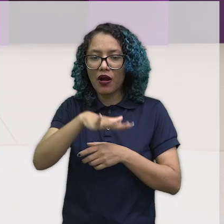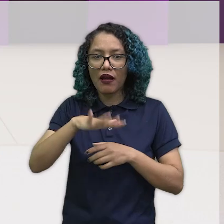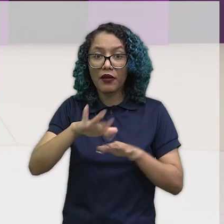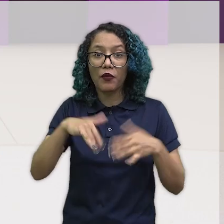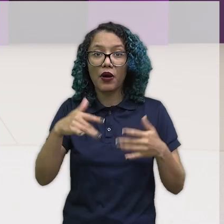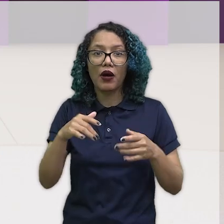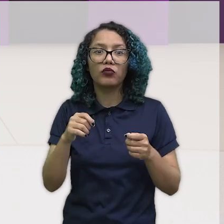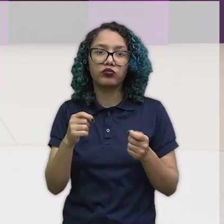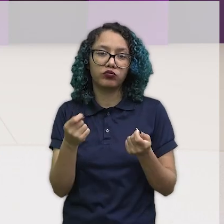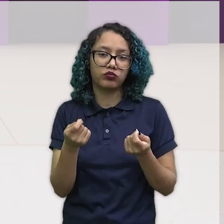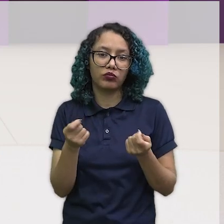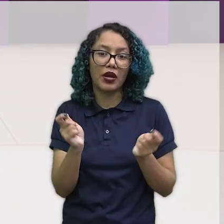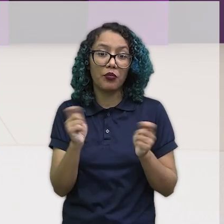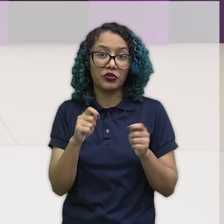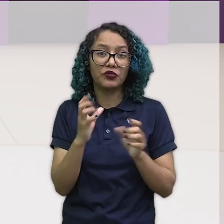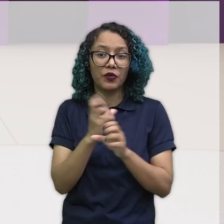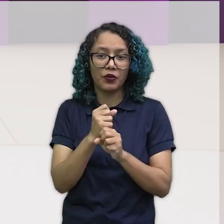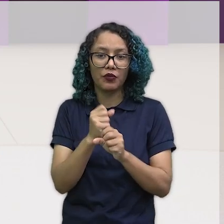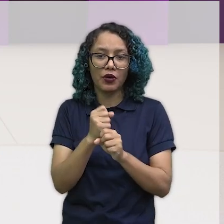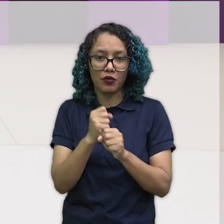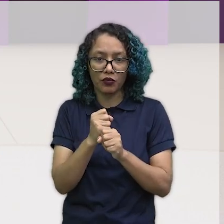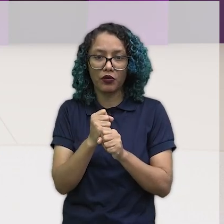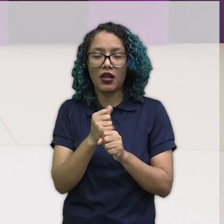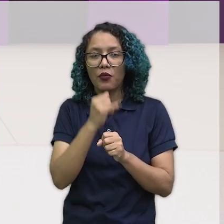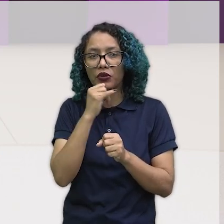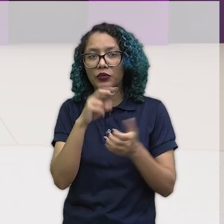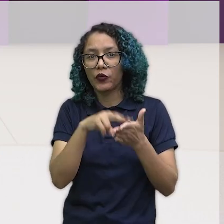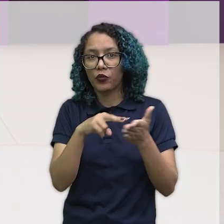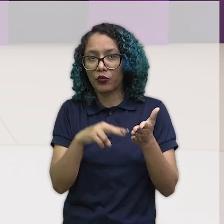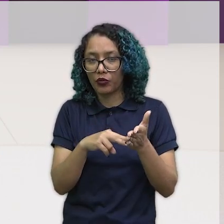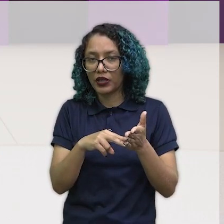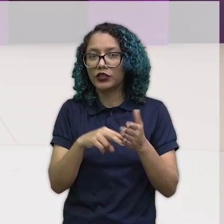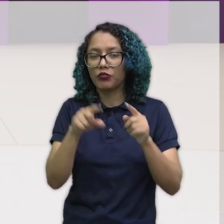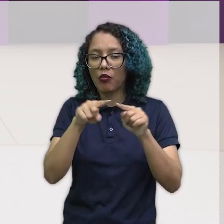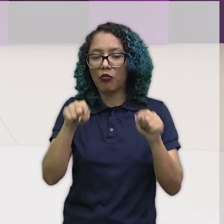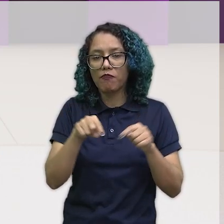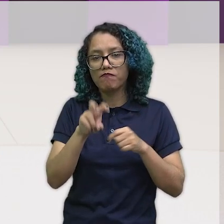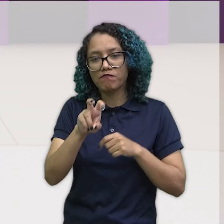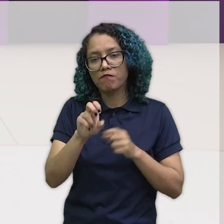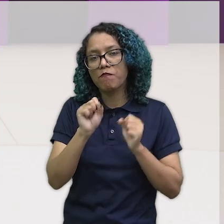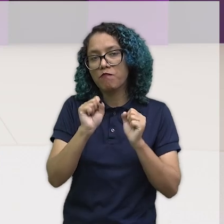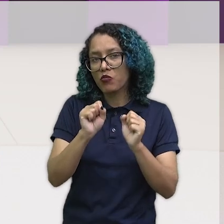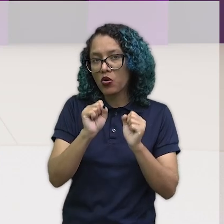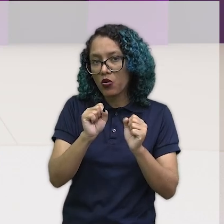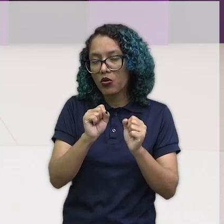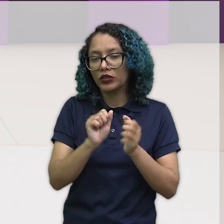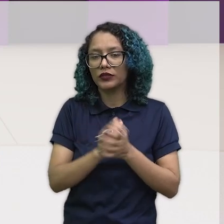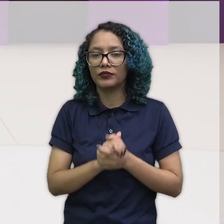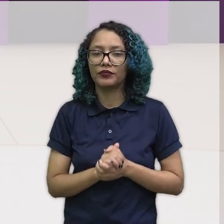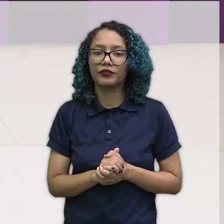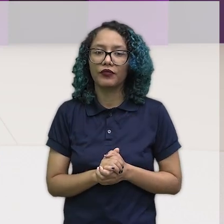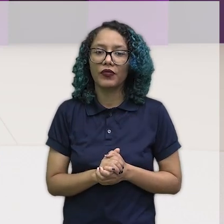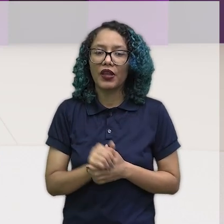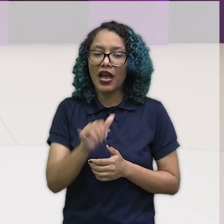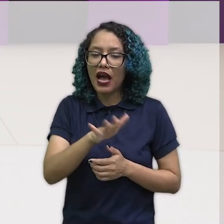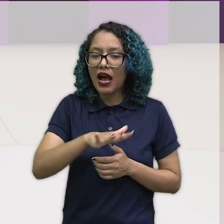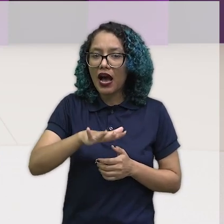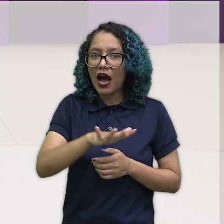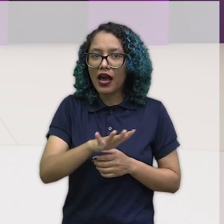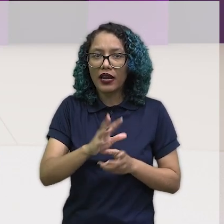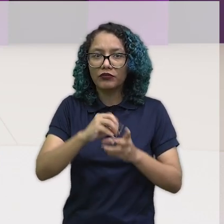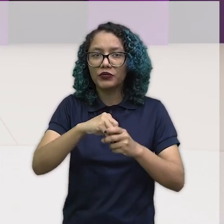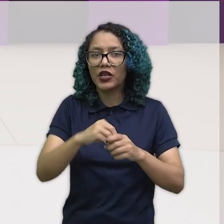exemplo, o espaço daquele prisma pentagonal que nós trouxemos ali com o exemplo dos elementos. Qual é o espaço que ele